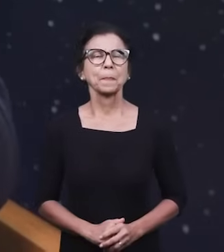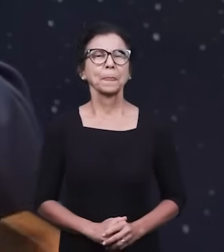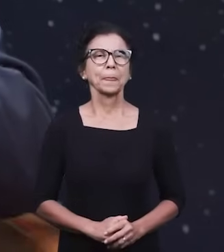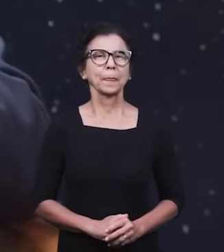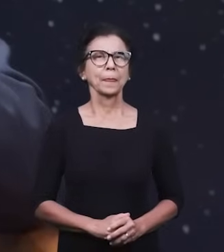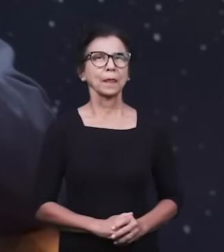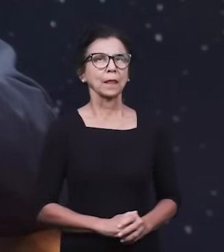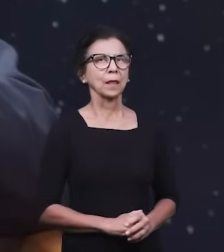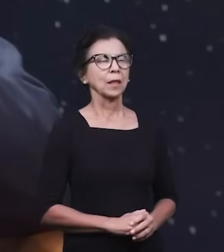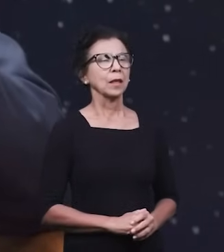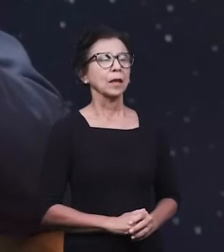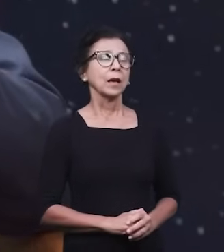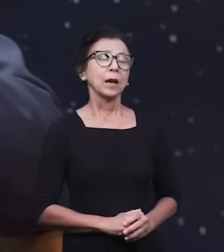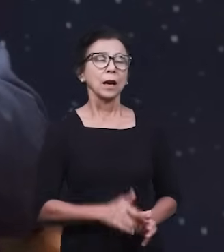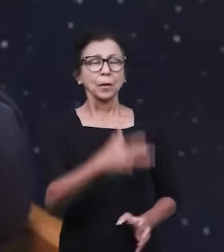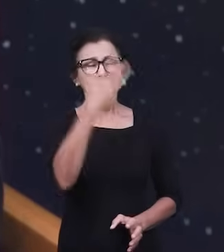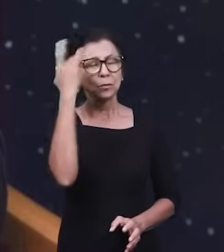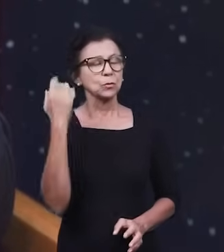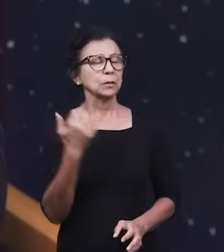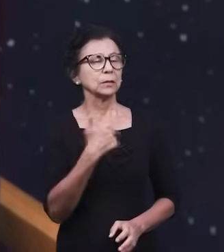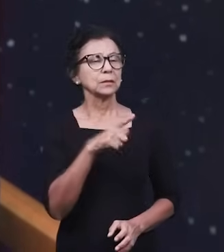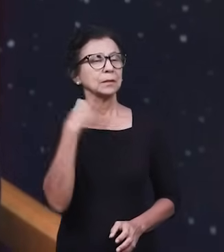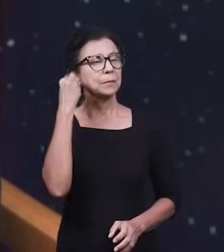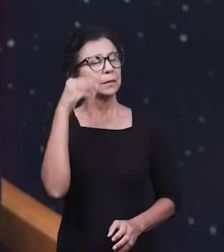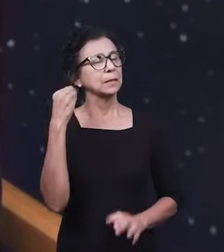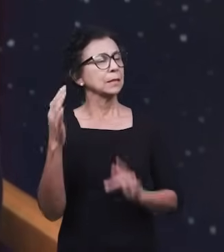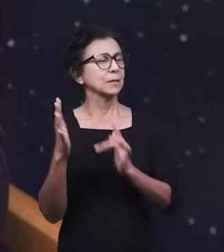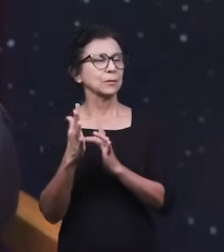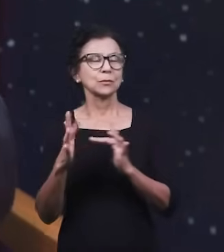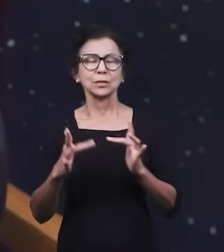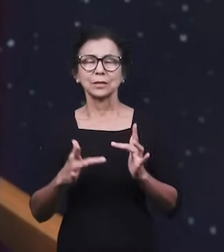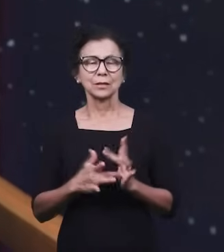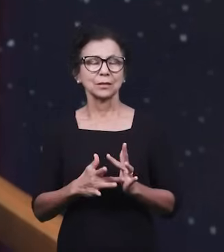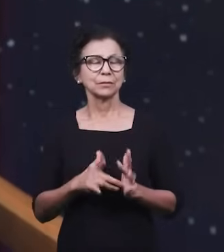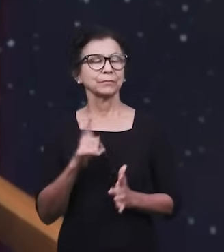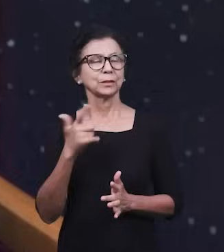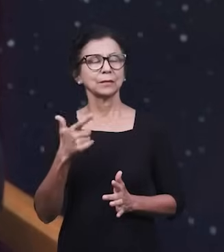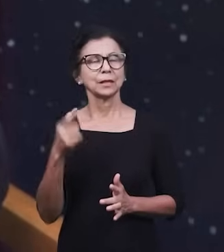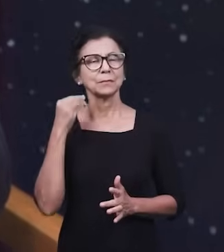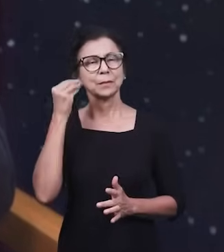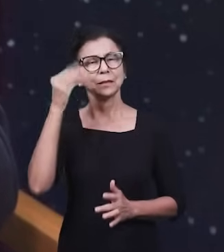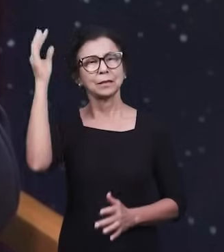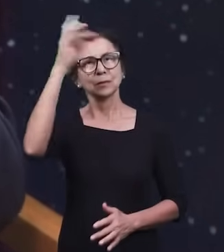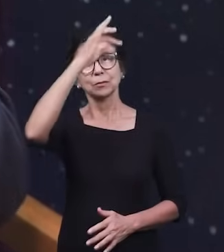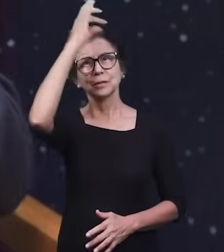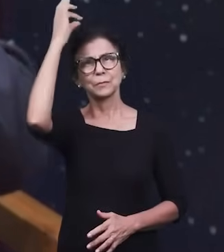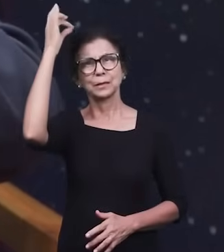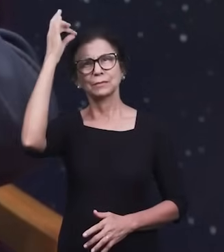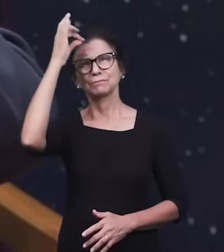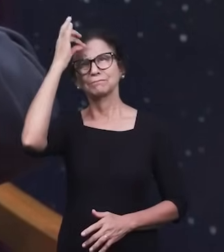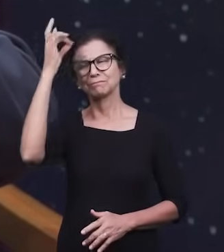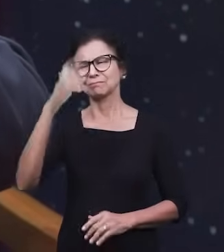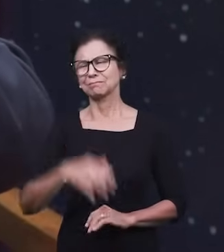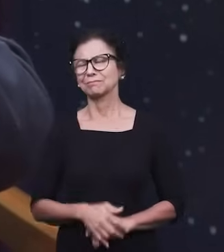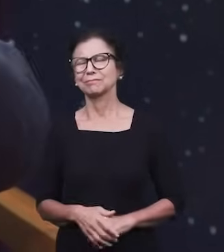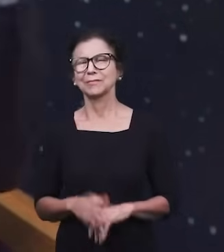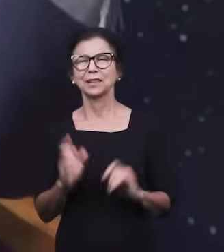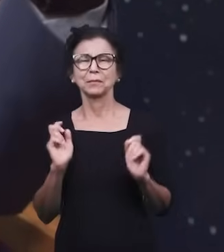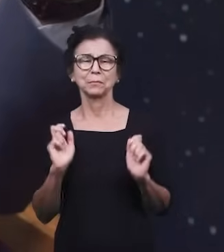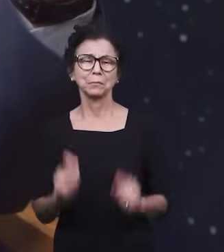o homem que não tem Jesus na sua vida, que não tem o Espírito Santo, ele pode